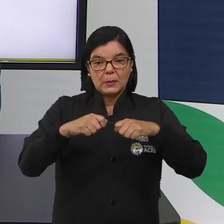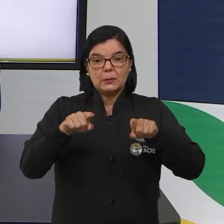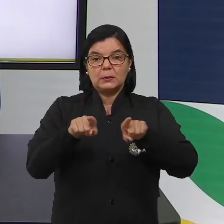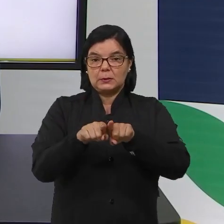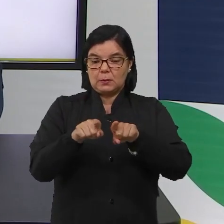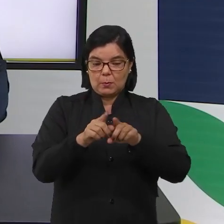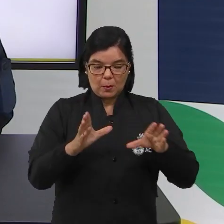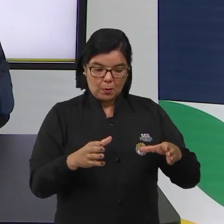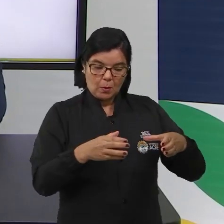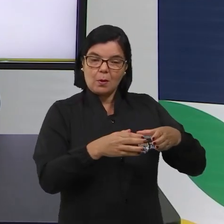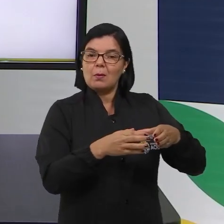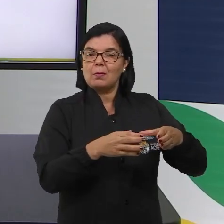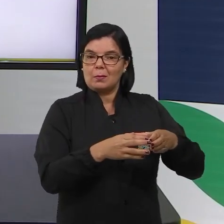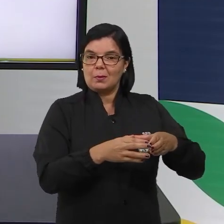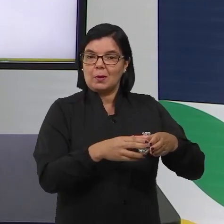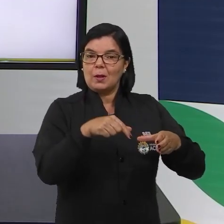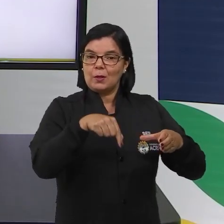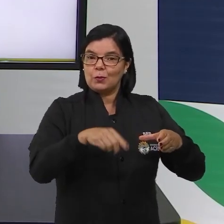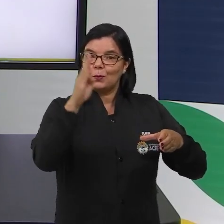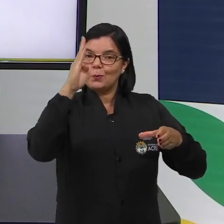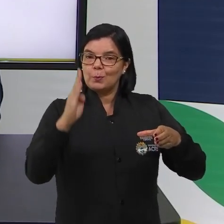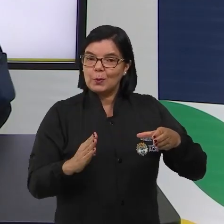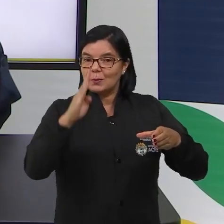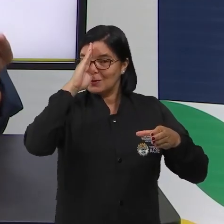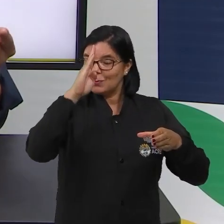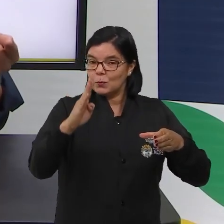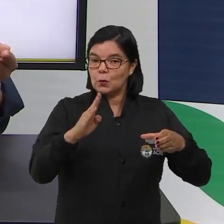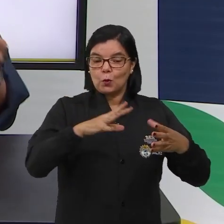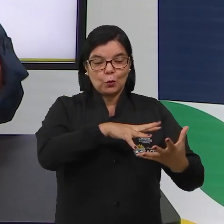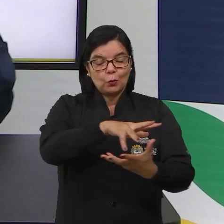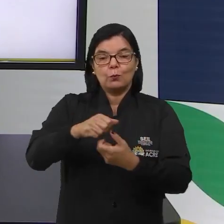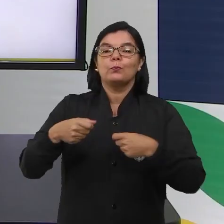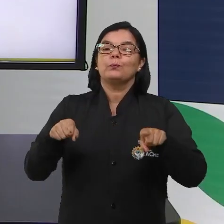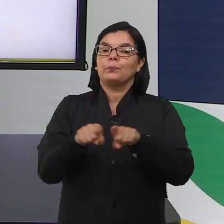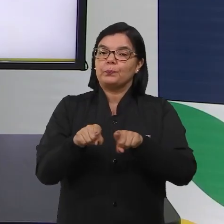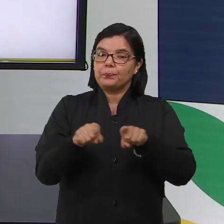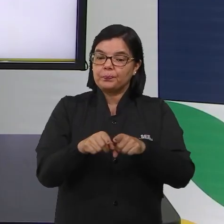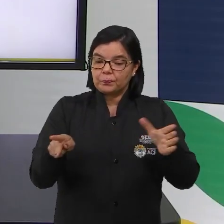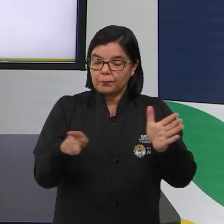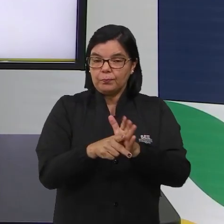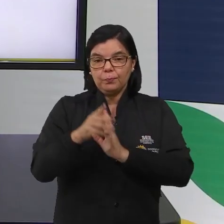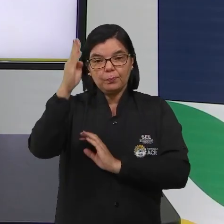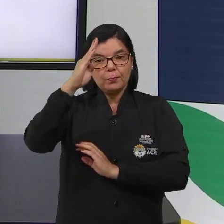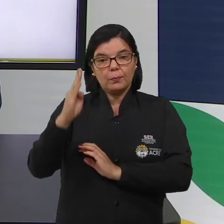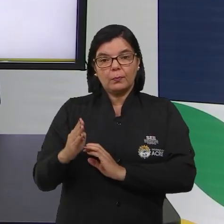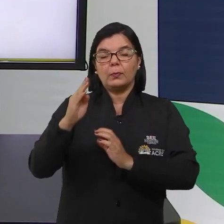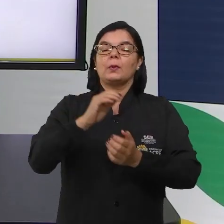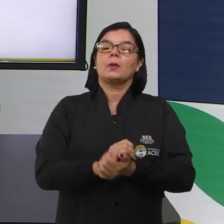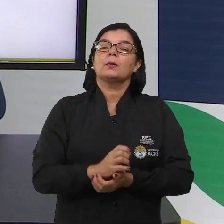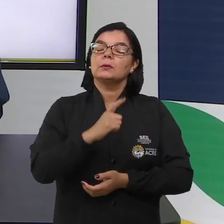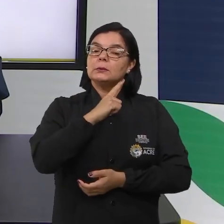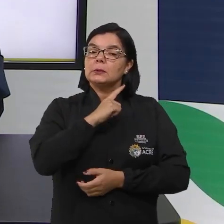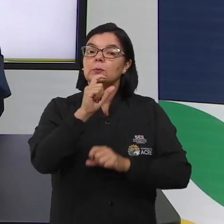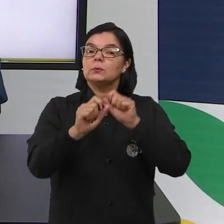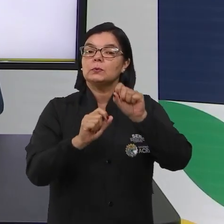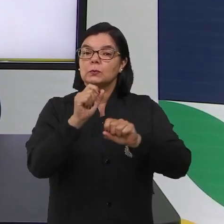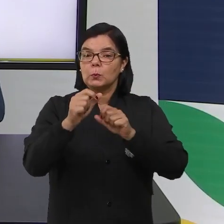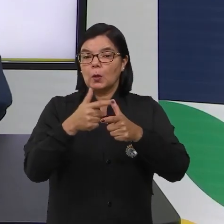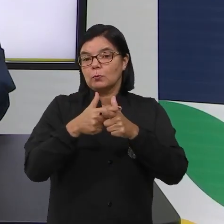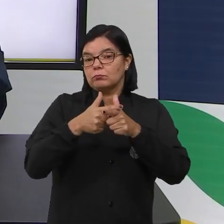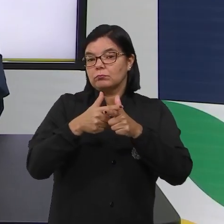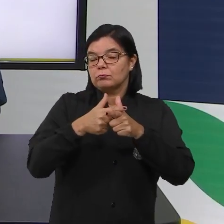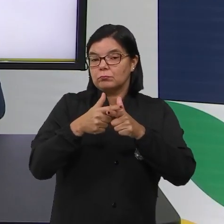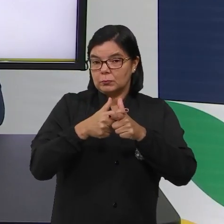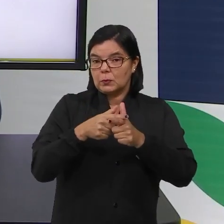minha classe. Então, aqui no Brasil, principalmente, no mundo também, mas principalmente aqui no Brasil, nós temos o